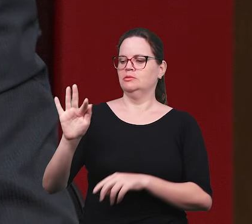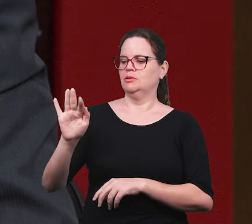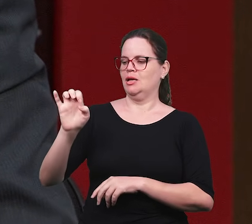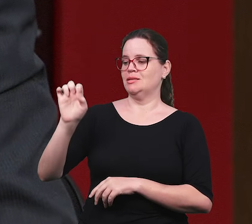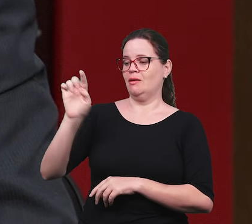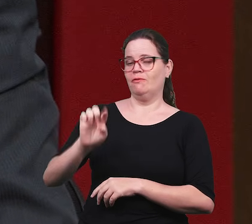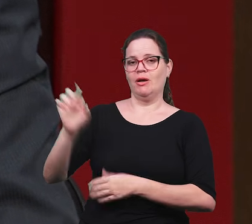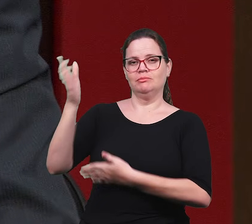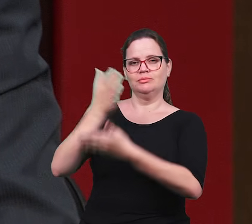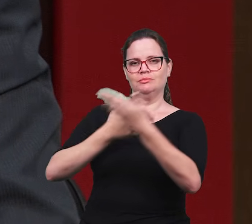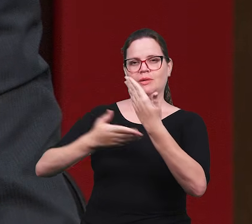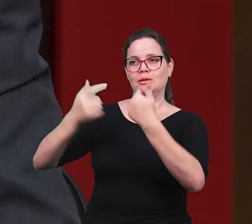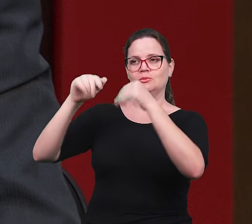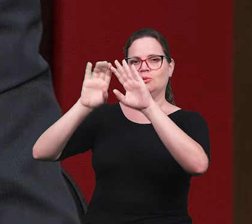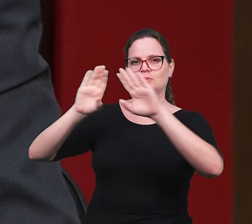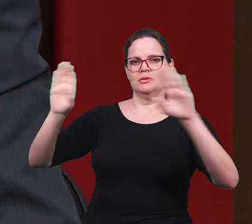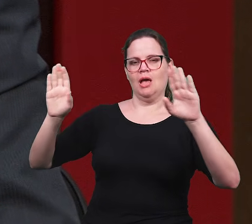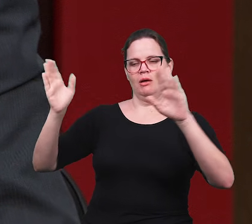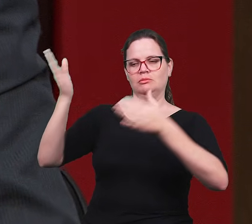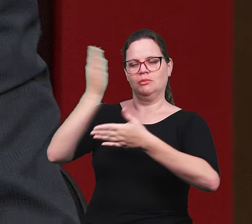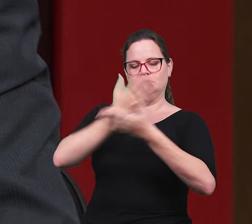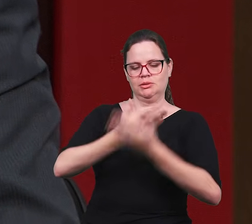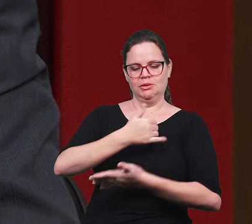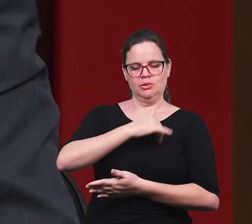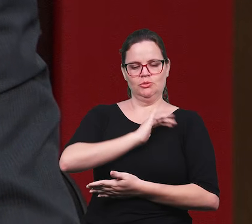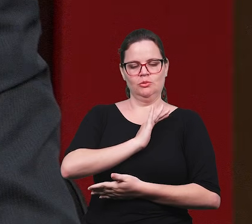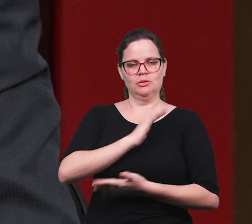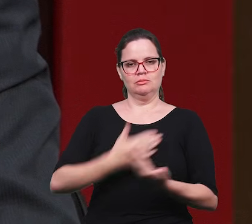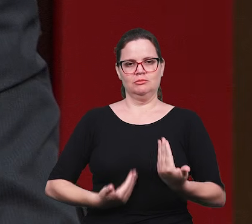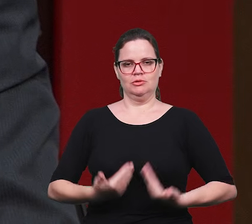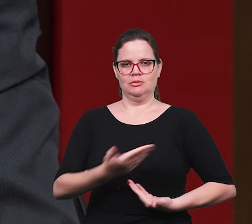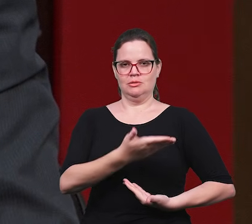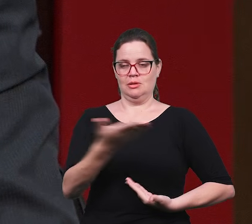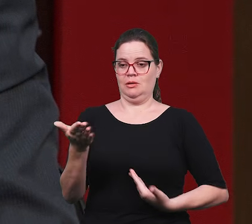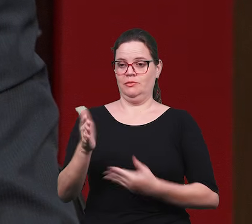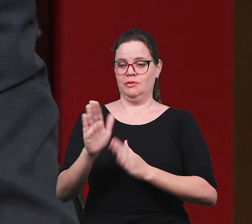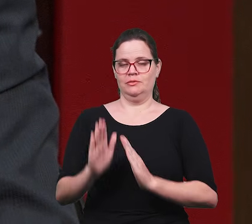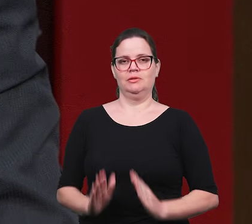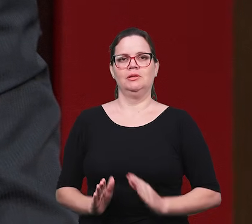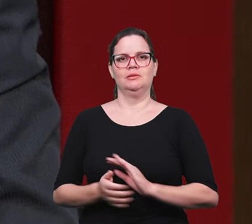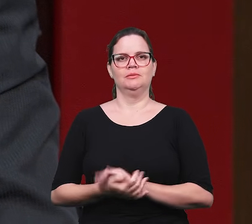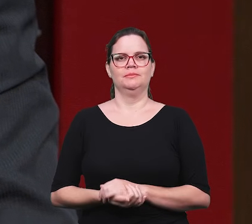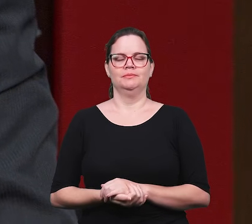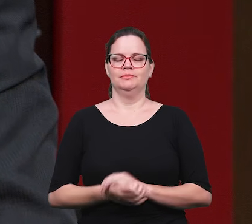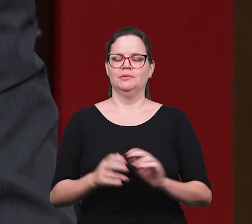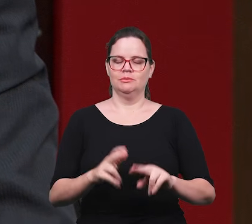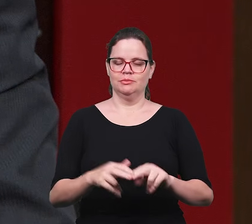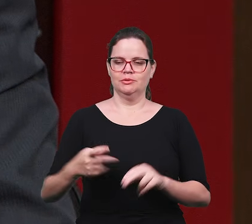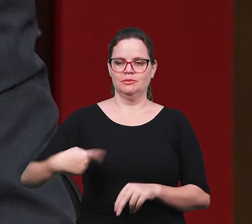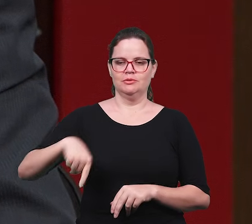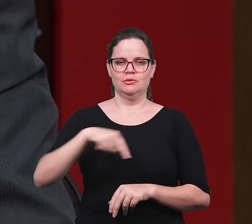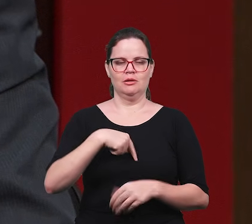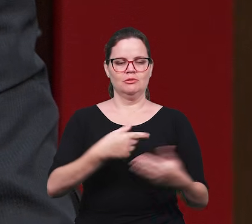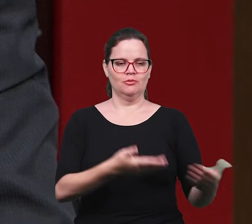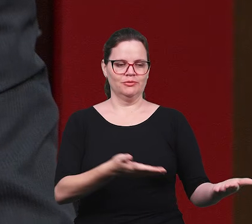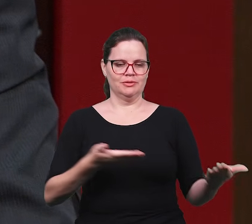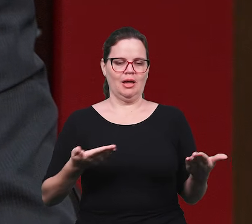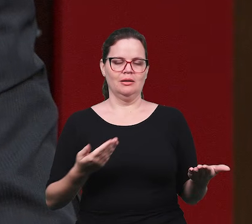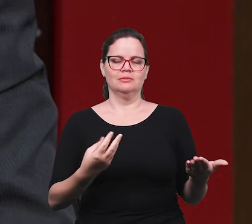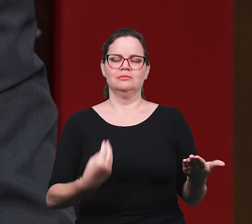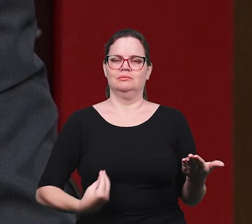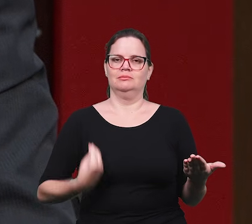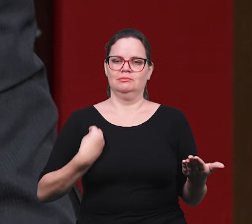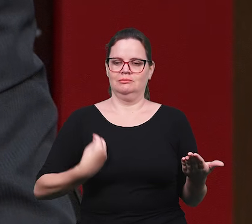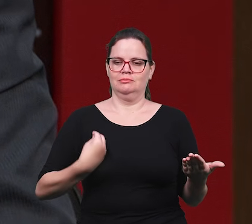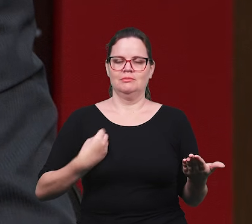fé genuína que está no coração da Igreja fiel, e para isso, para falar a respeito desse assunto, estamos aqui com alguns membros